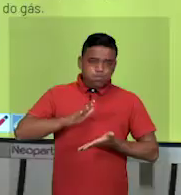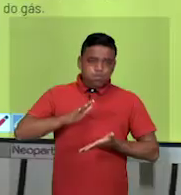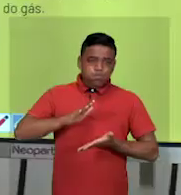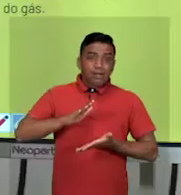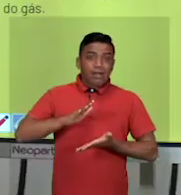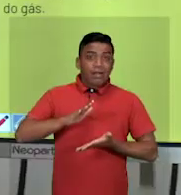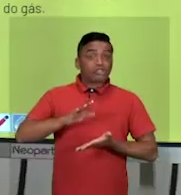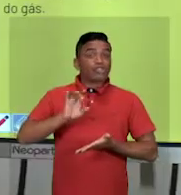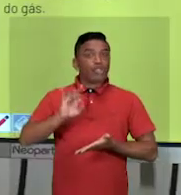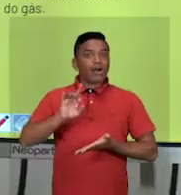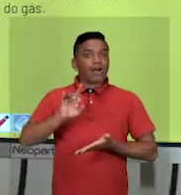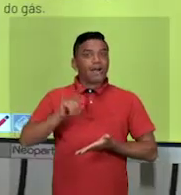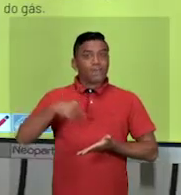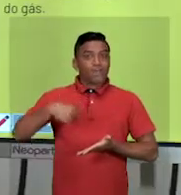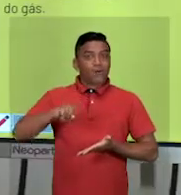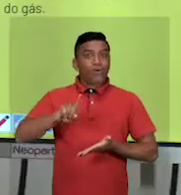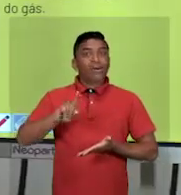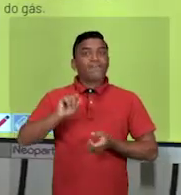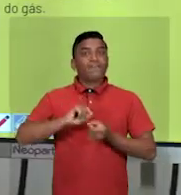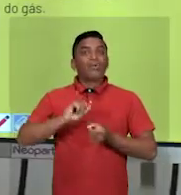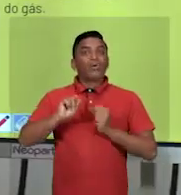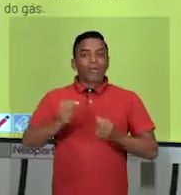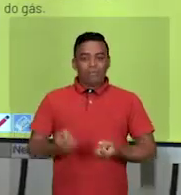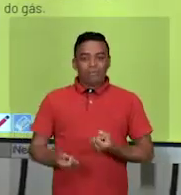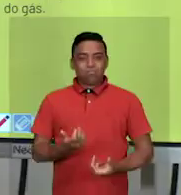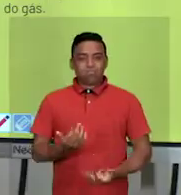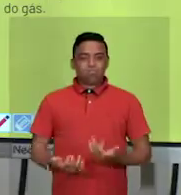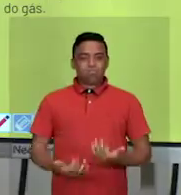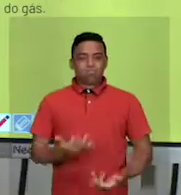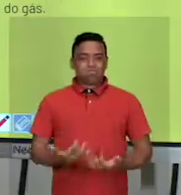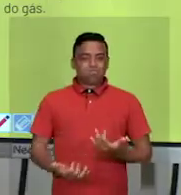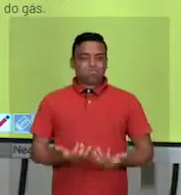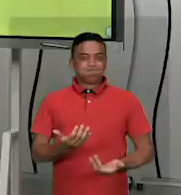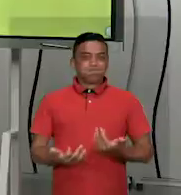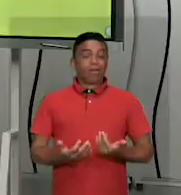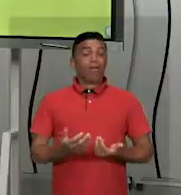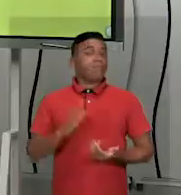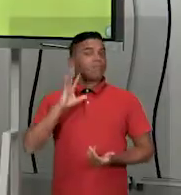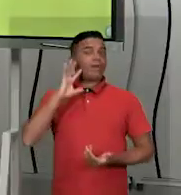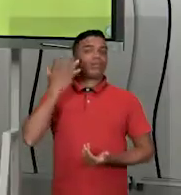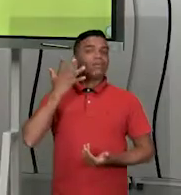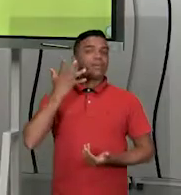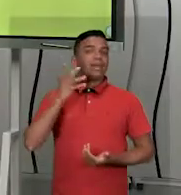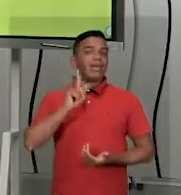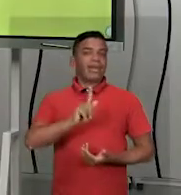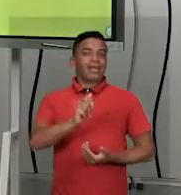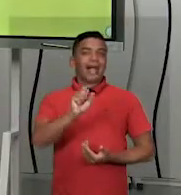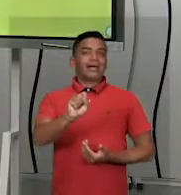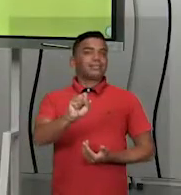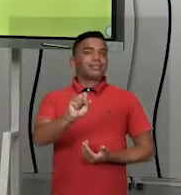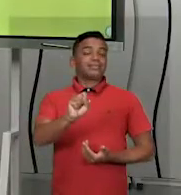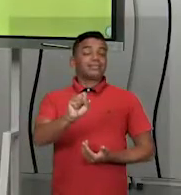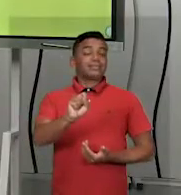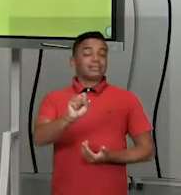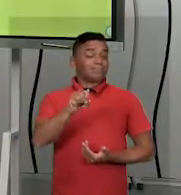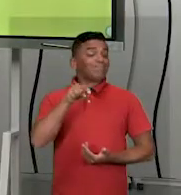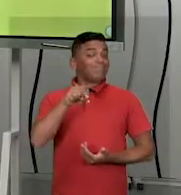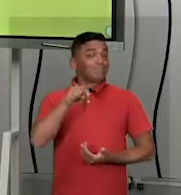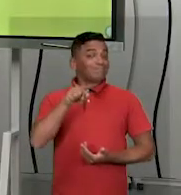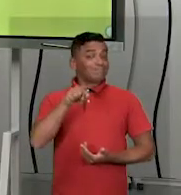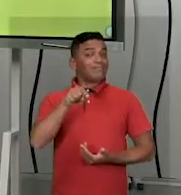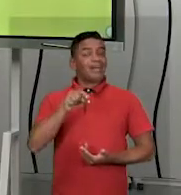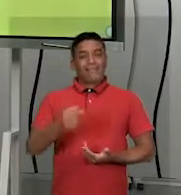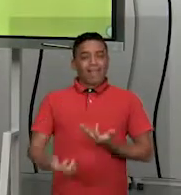o aquecimento, o que vai acontecer com esse gás? Ele vai, a partir do aquecimento que eu